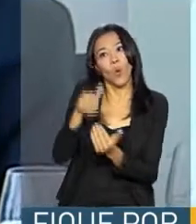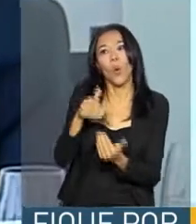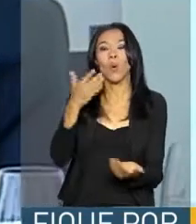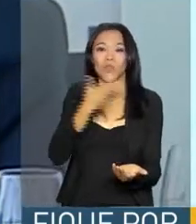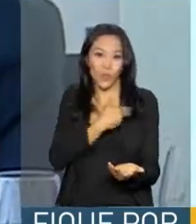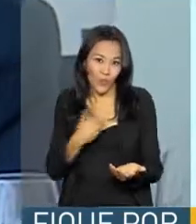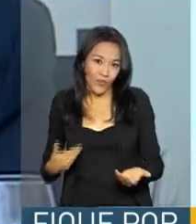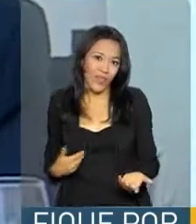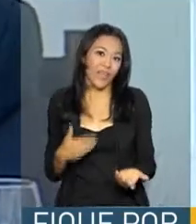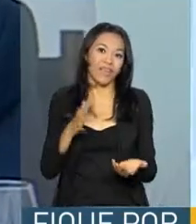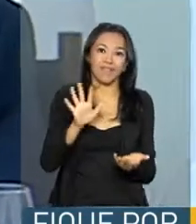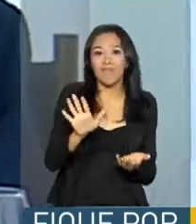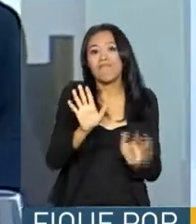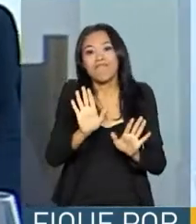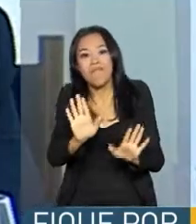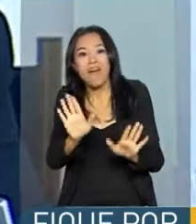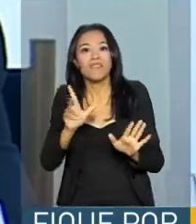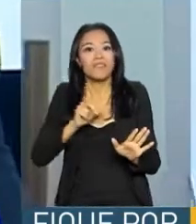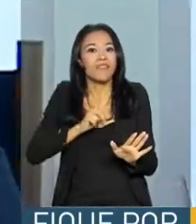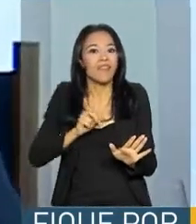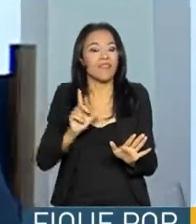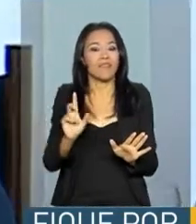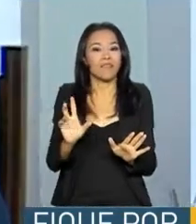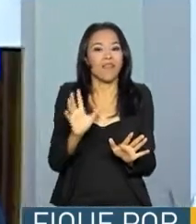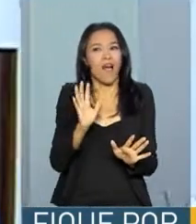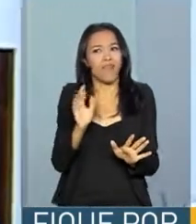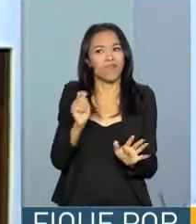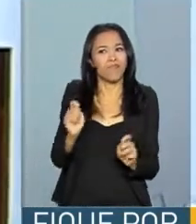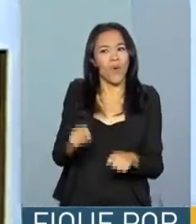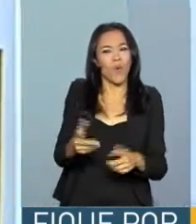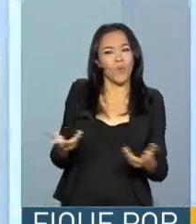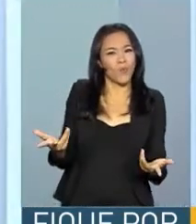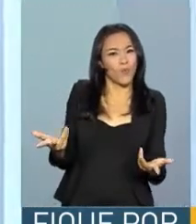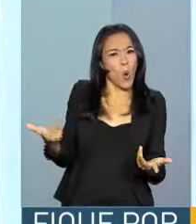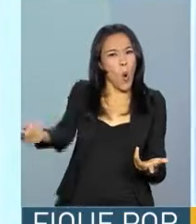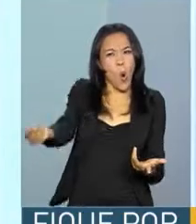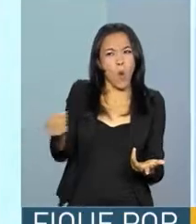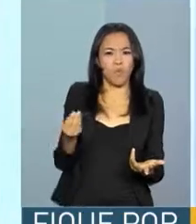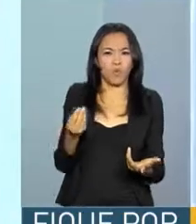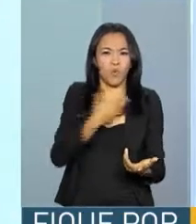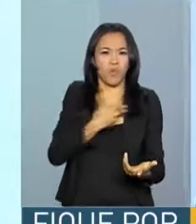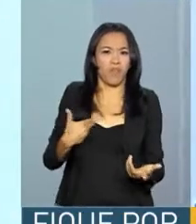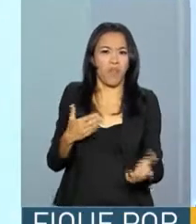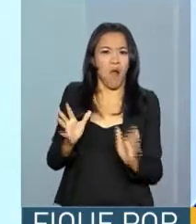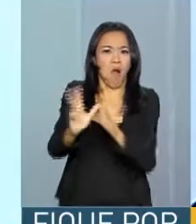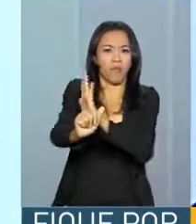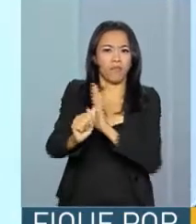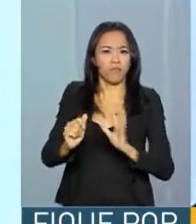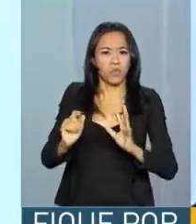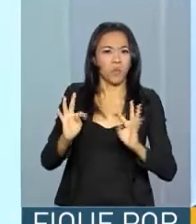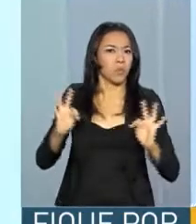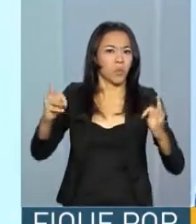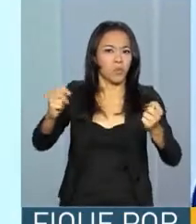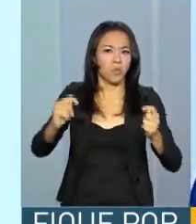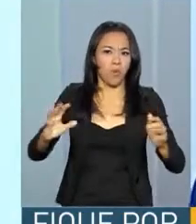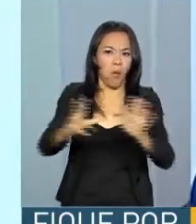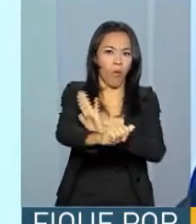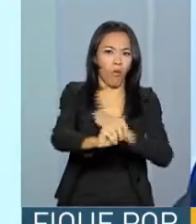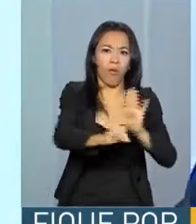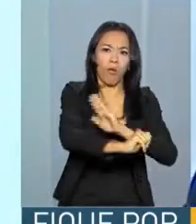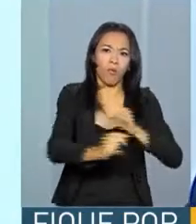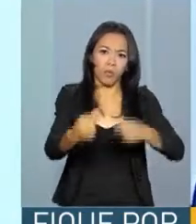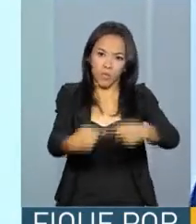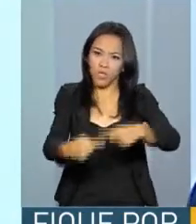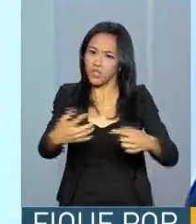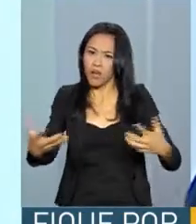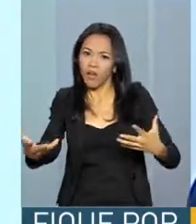fazendo, elas têm um certo pudor, né? Dizem, poxa, mas é governo corrupto, todo mundo é corrupto, a classe política, etc. Então,